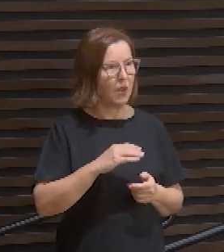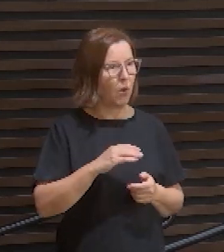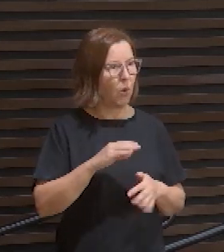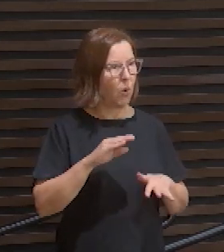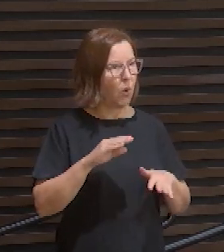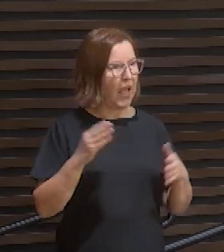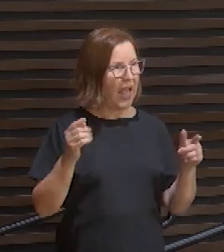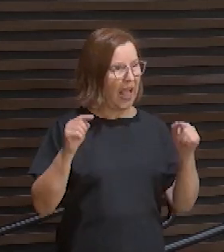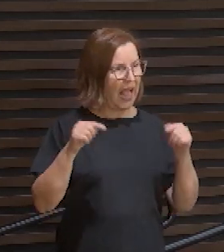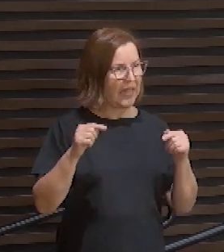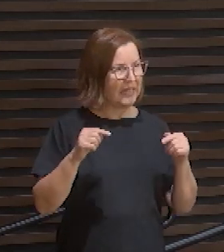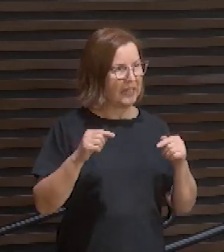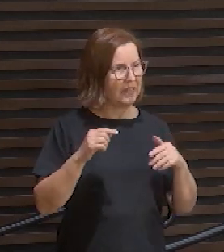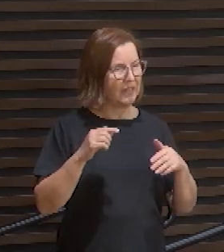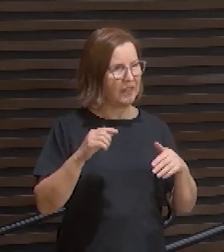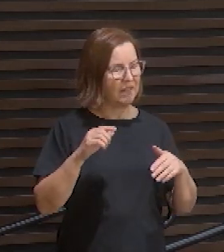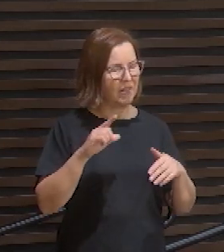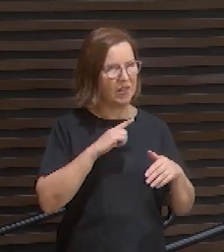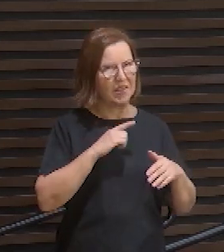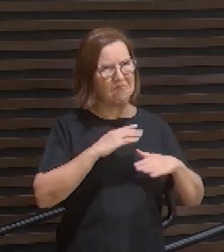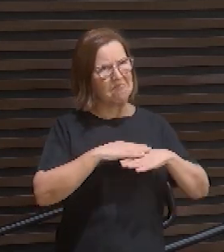como se ele aparecesse aqui fisicamente.